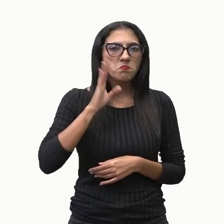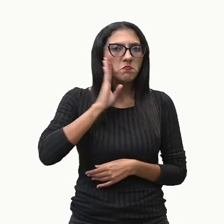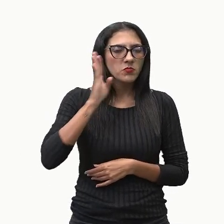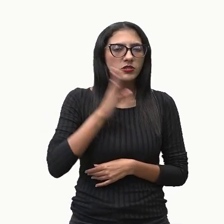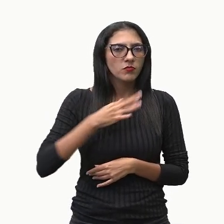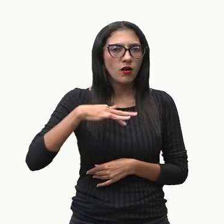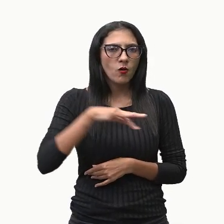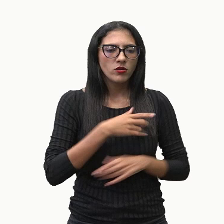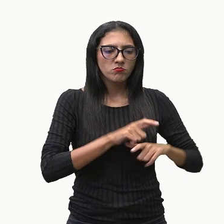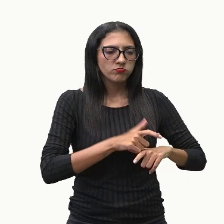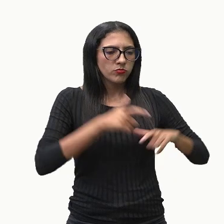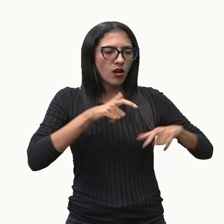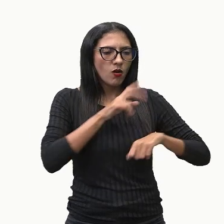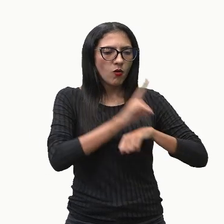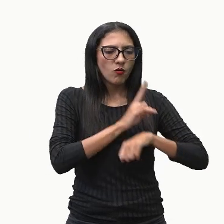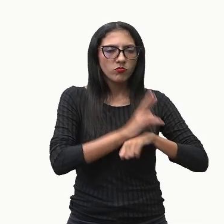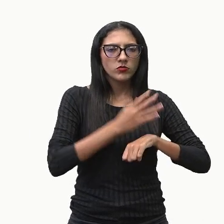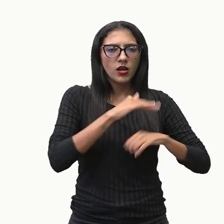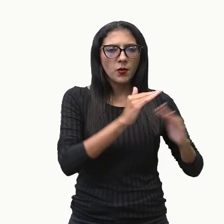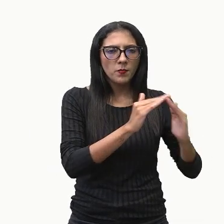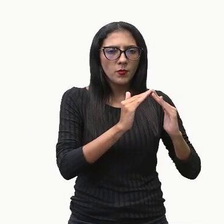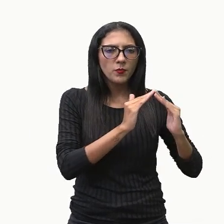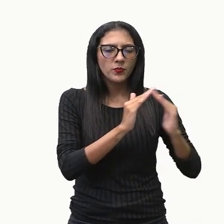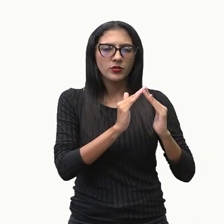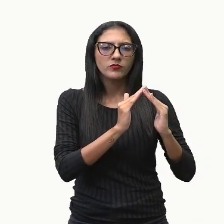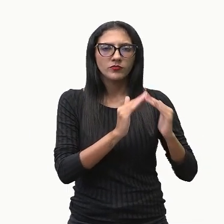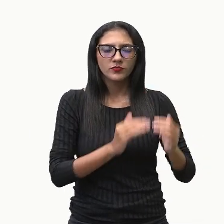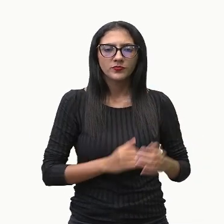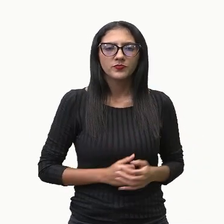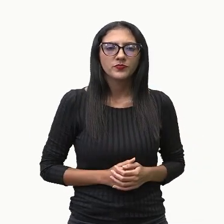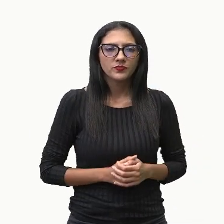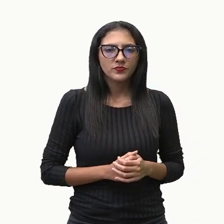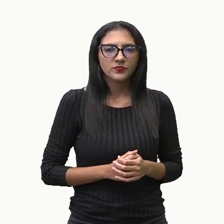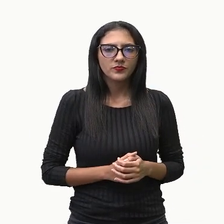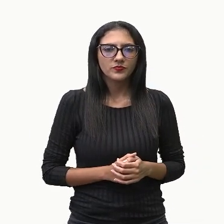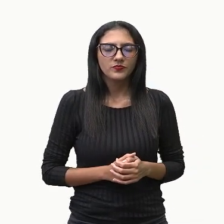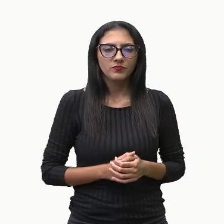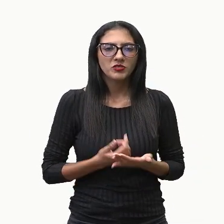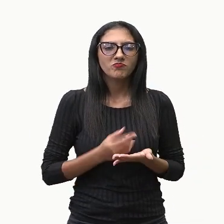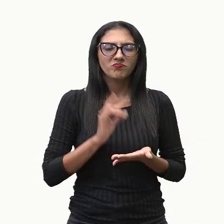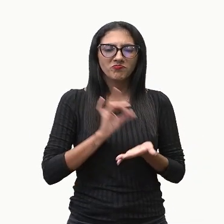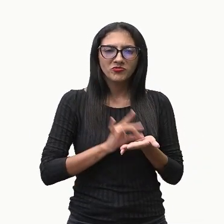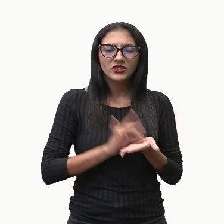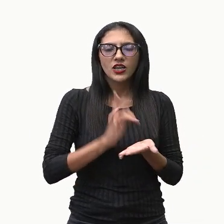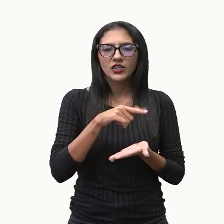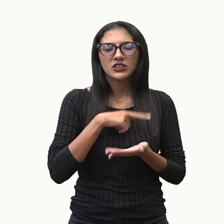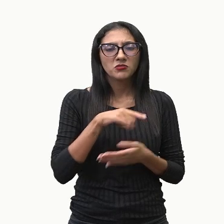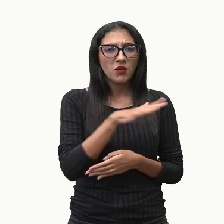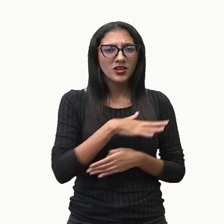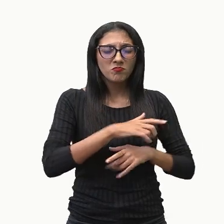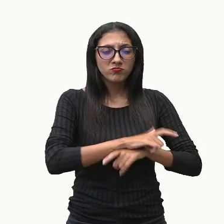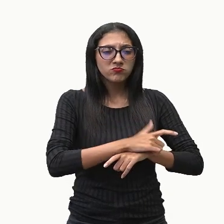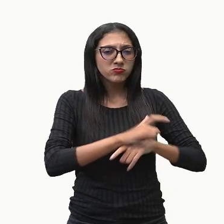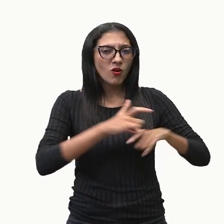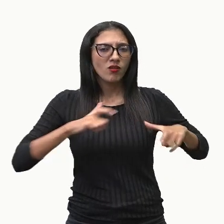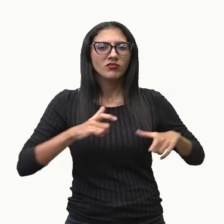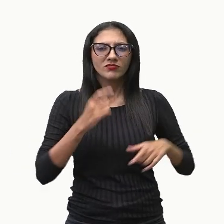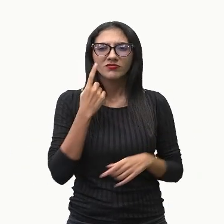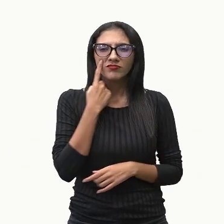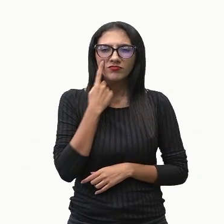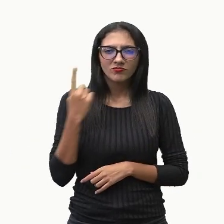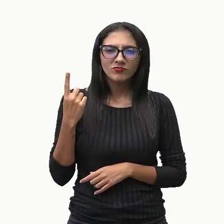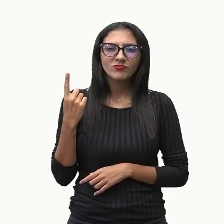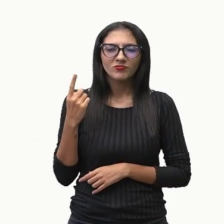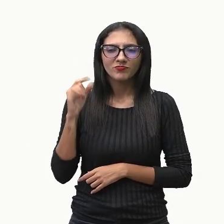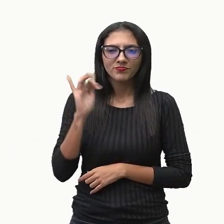de refugiados do mundo, tá, gente? É realmente imenso, conforme a gente viu aqui